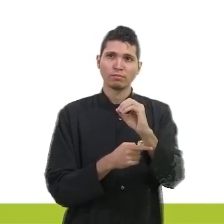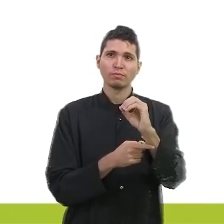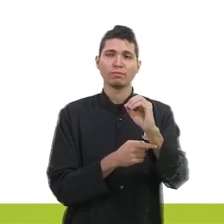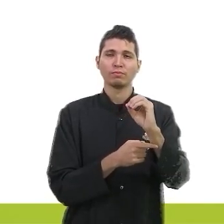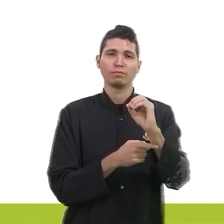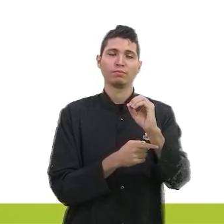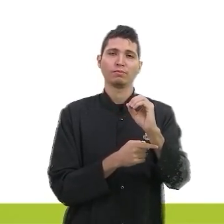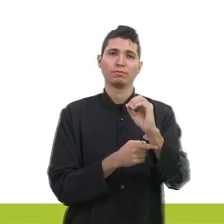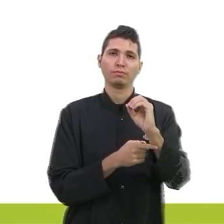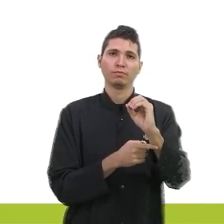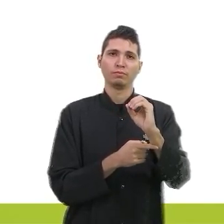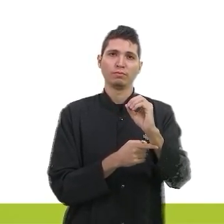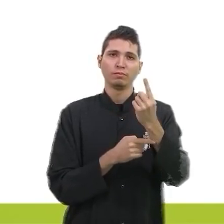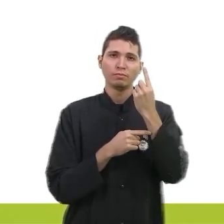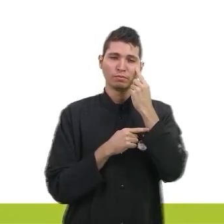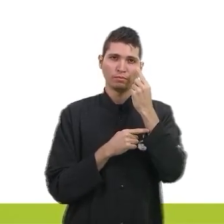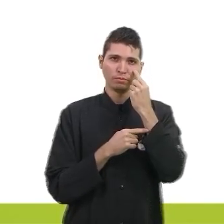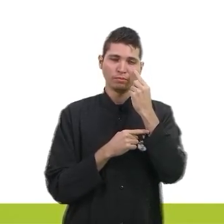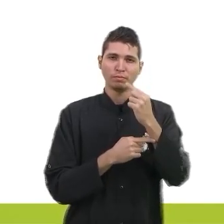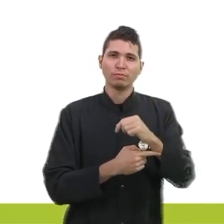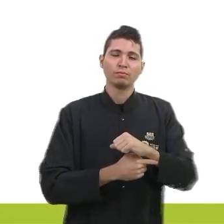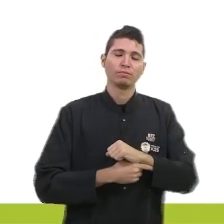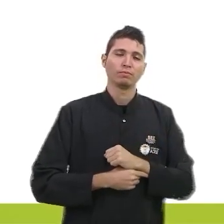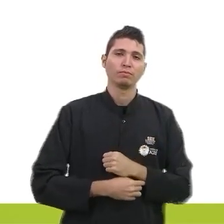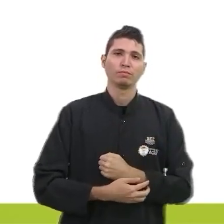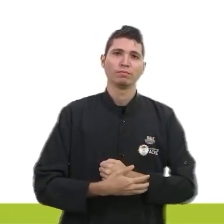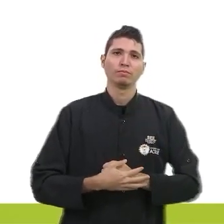ponto. Então, veja o seguinte, ó.